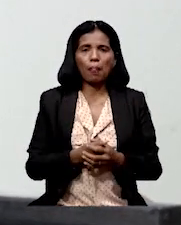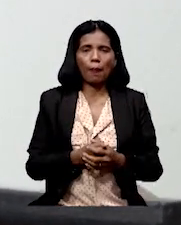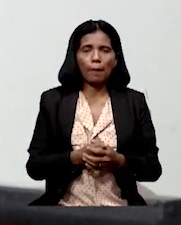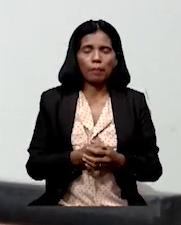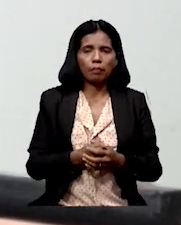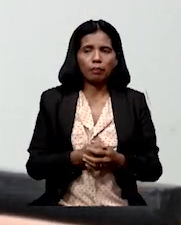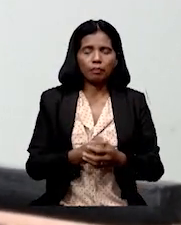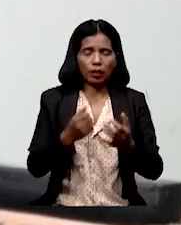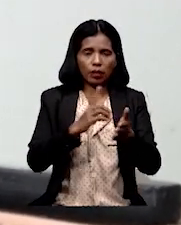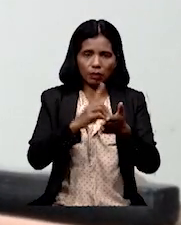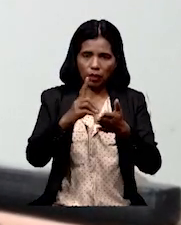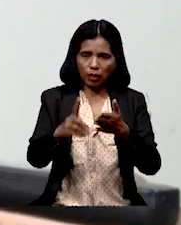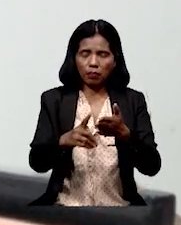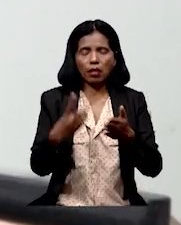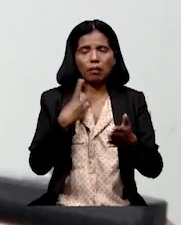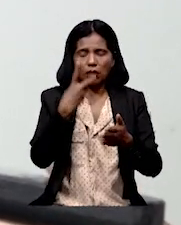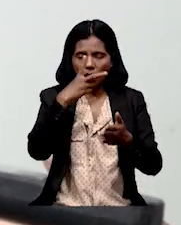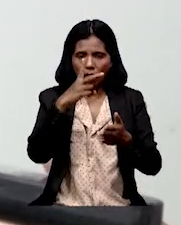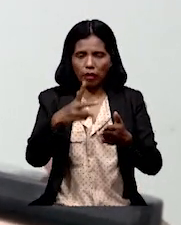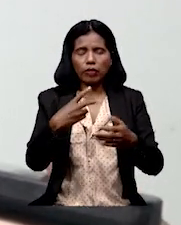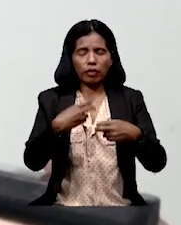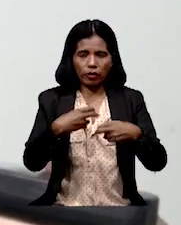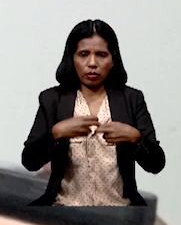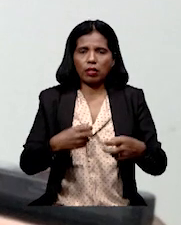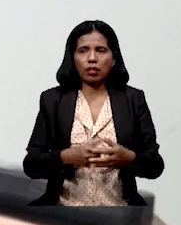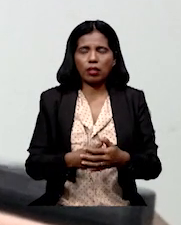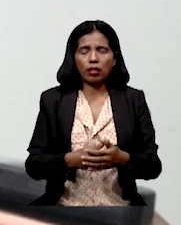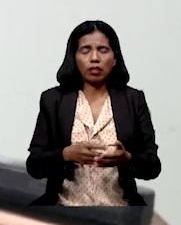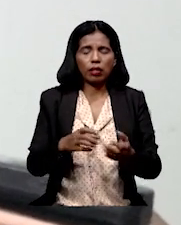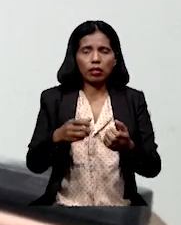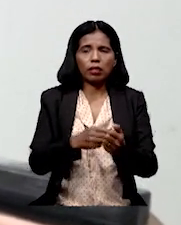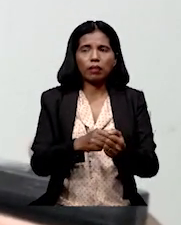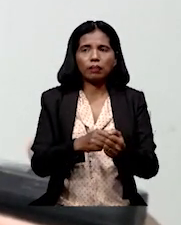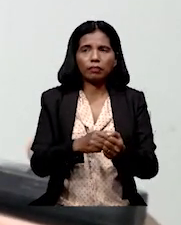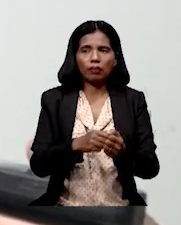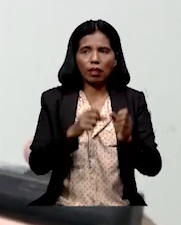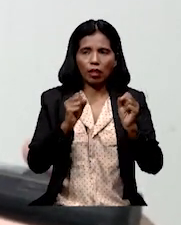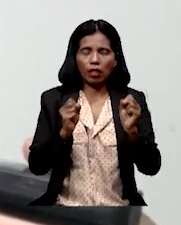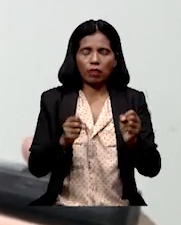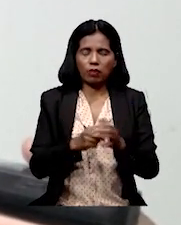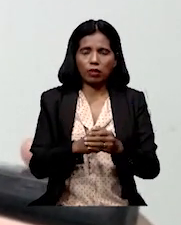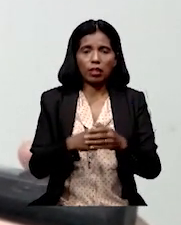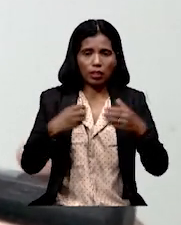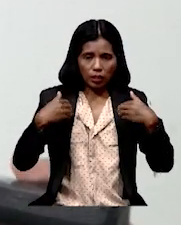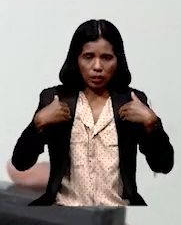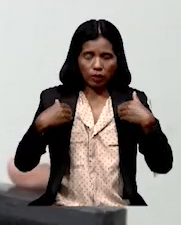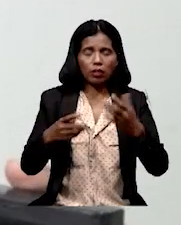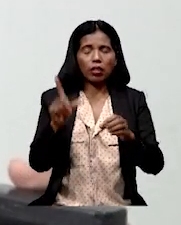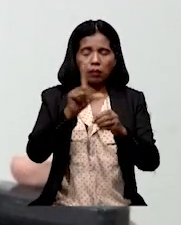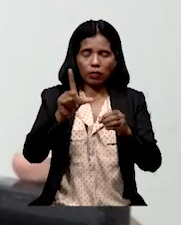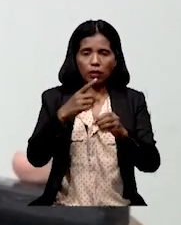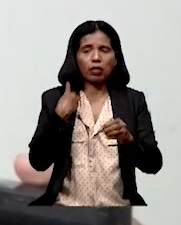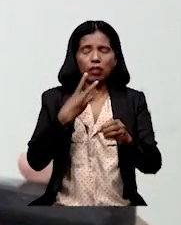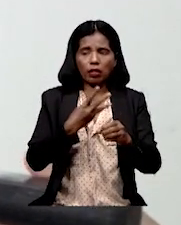a minha falha para Iha Rezente. A tua comparação com a máquina da Laran, são quilat voto maravilhoso, quilat musa malaya. Então, a tua dianete, ita falha